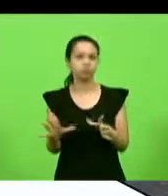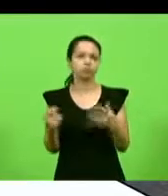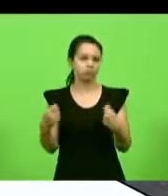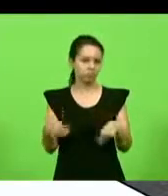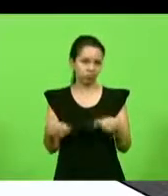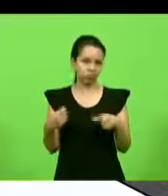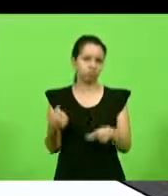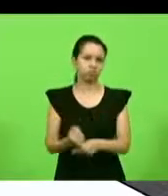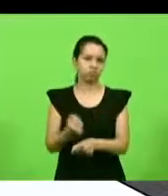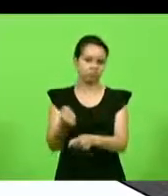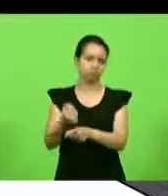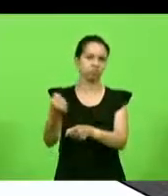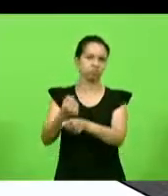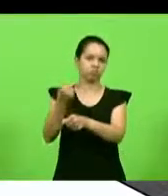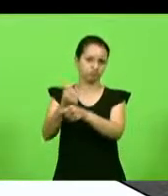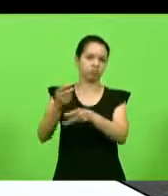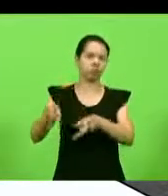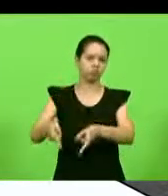Agora,